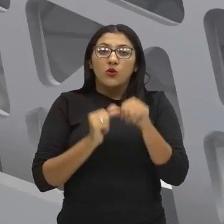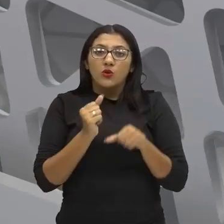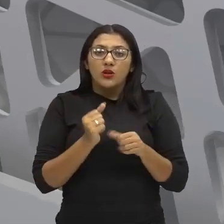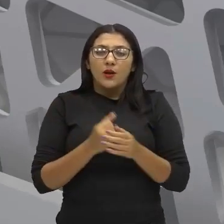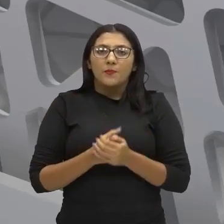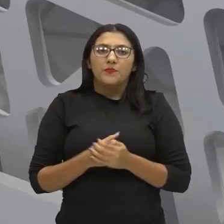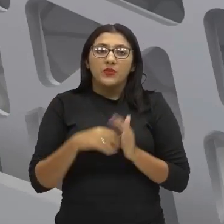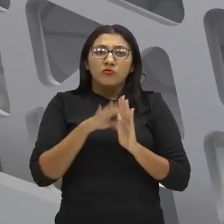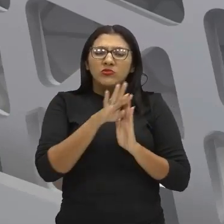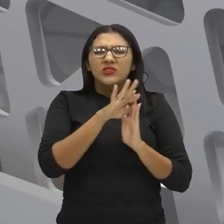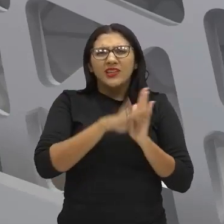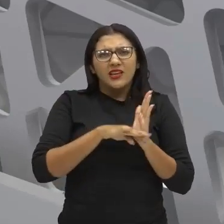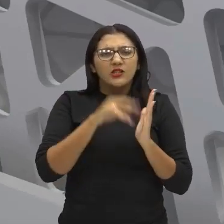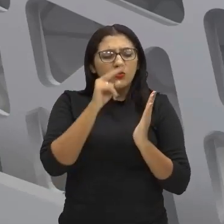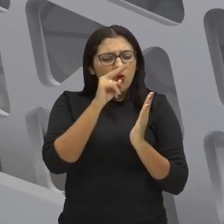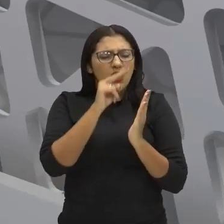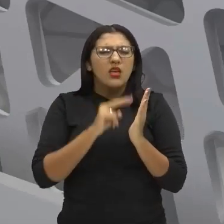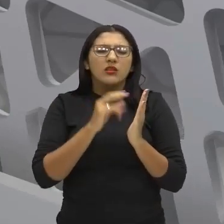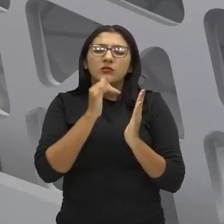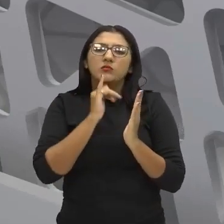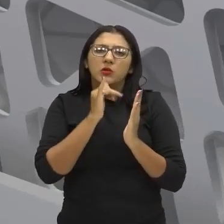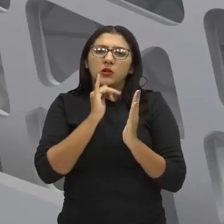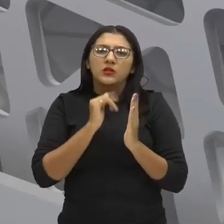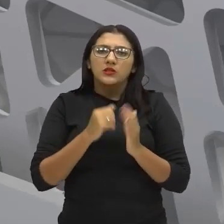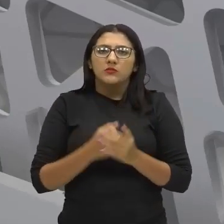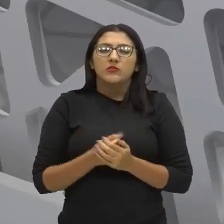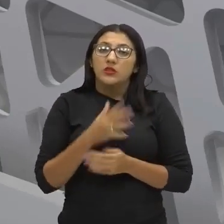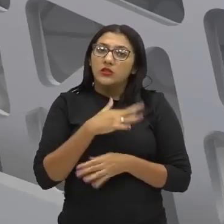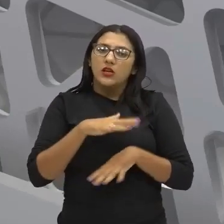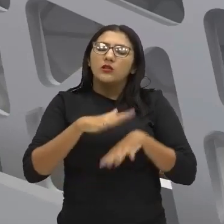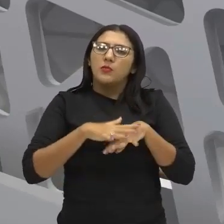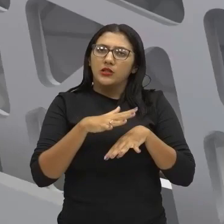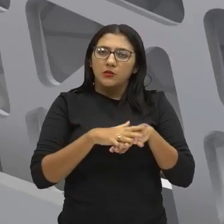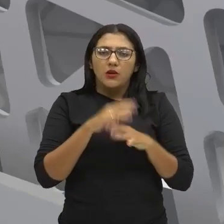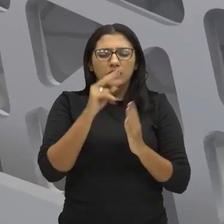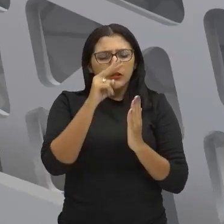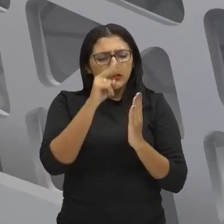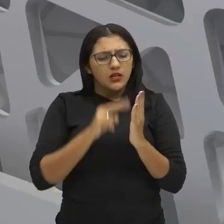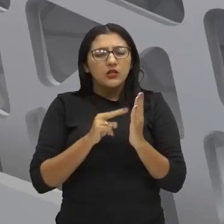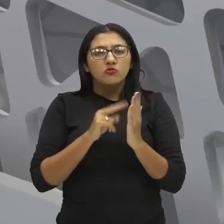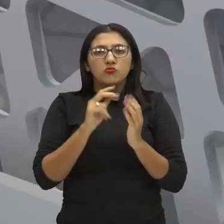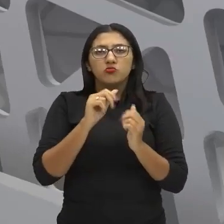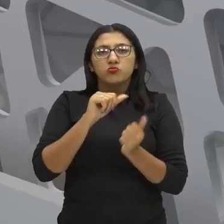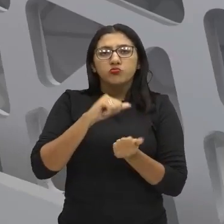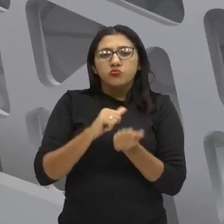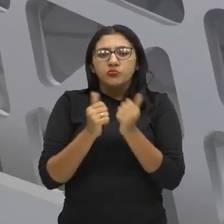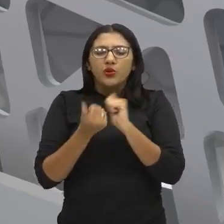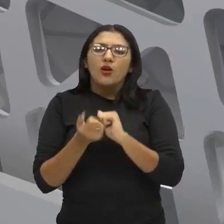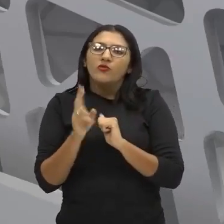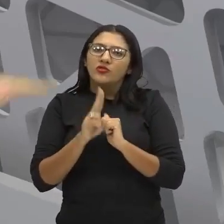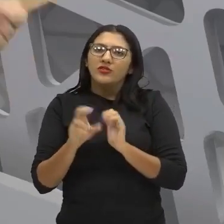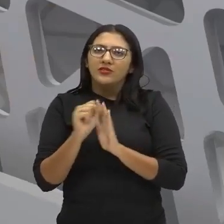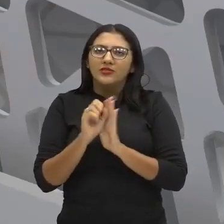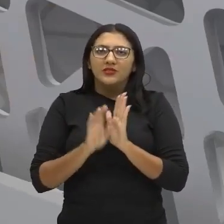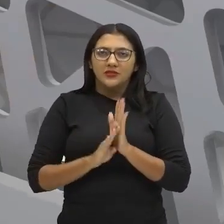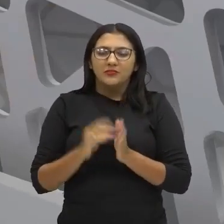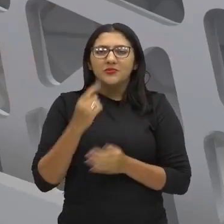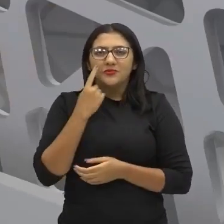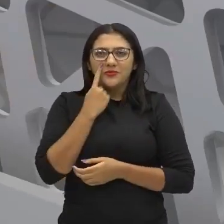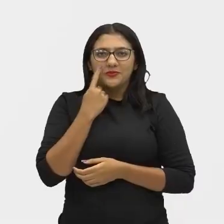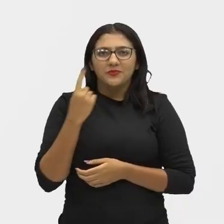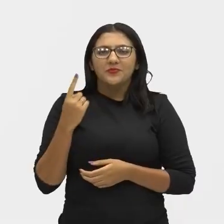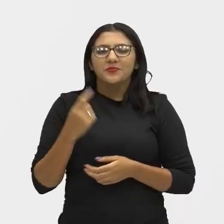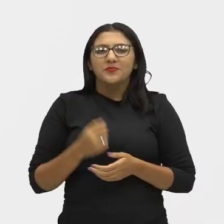um texto, claro, matemático, utilizando símbolos, que é isso que nós vamos ver agora. Olha só, me segue